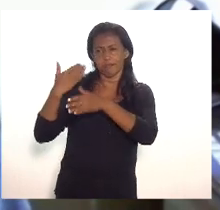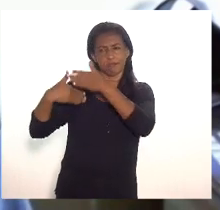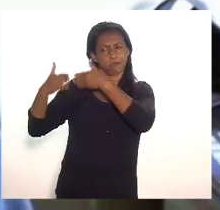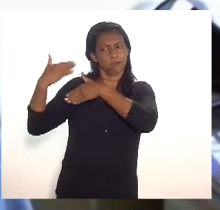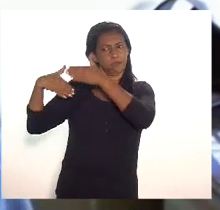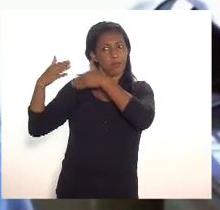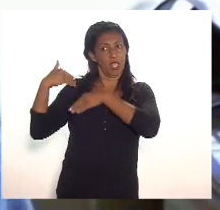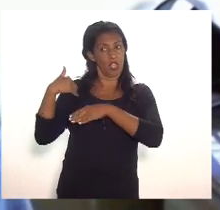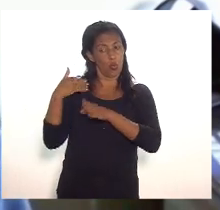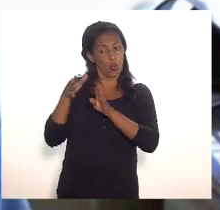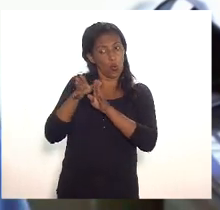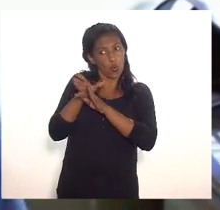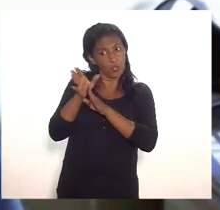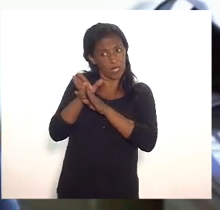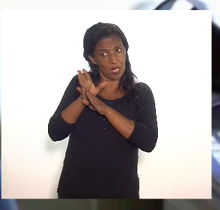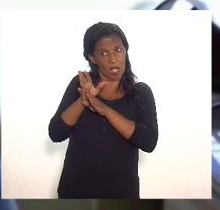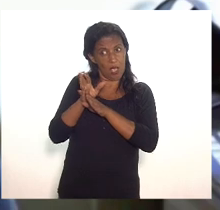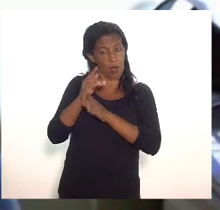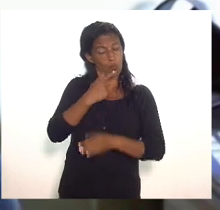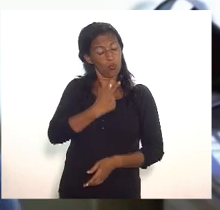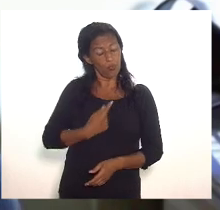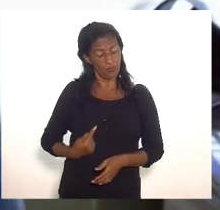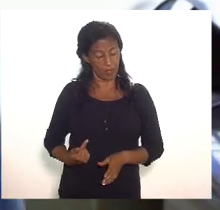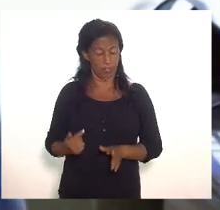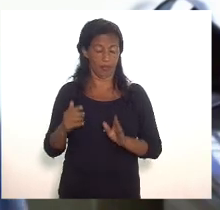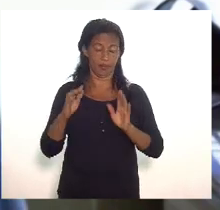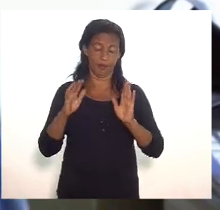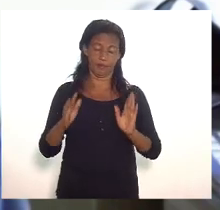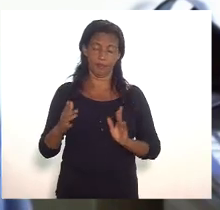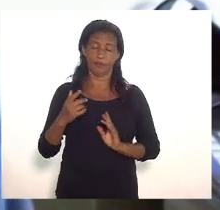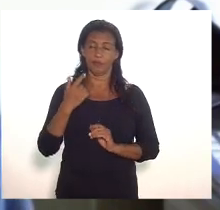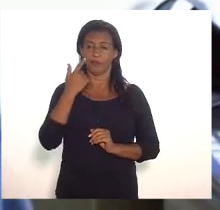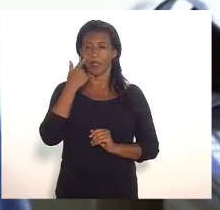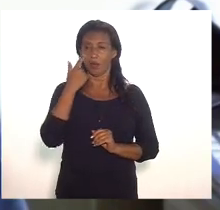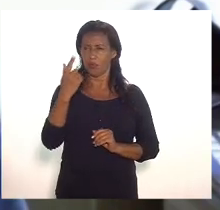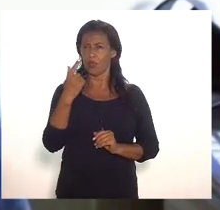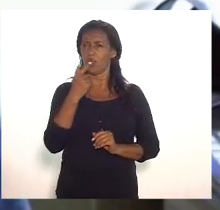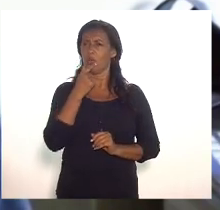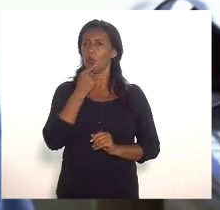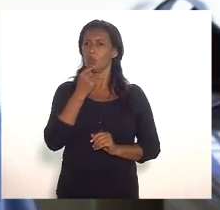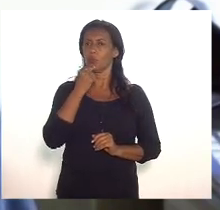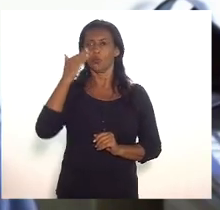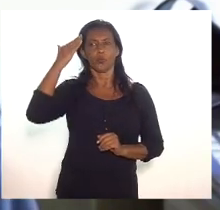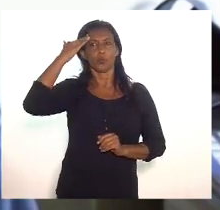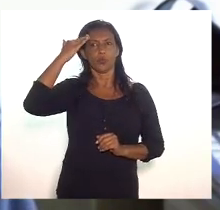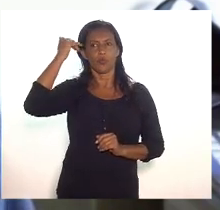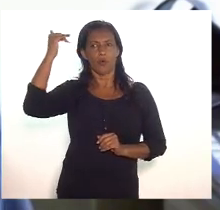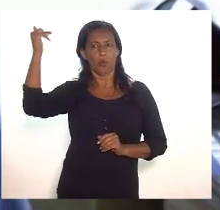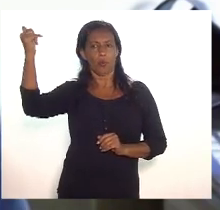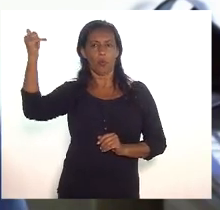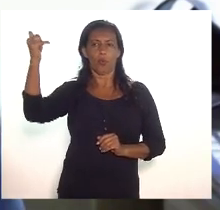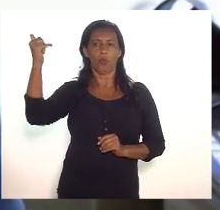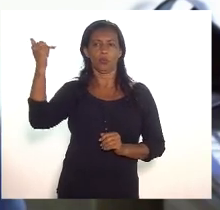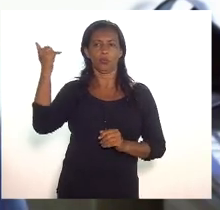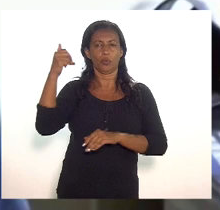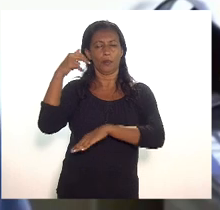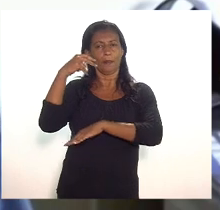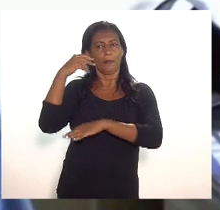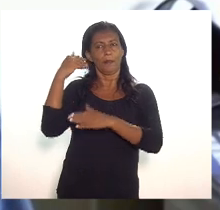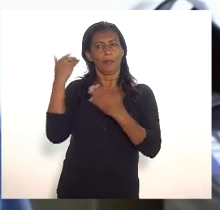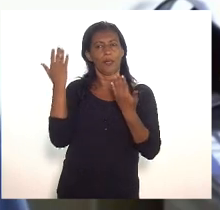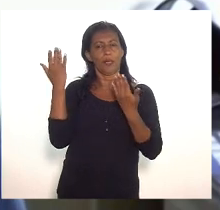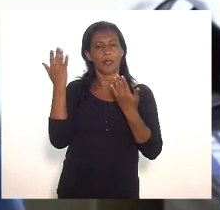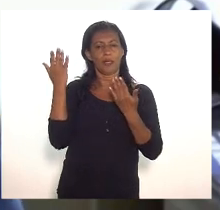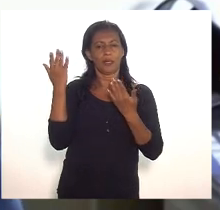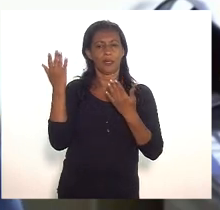conselho para o governo. Eu li um escritor, psicólogo, de origem